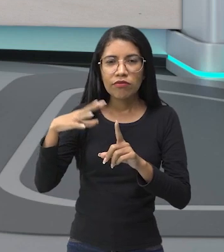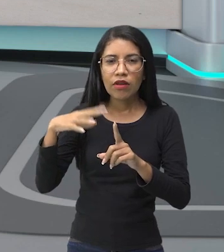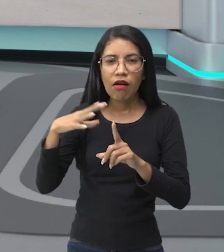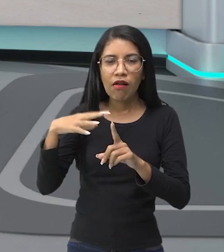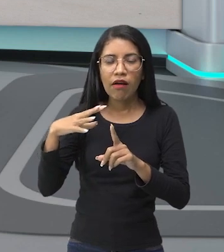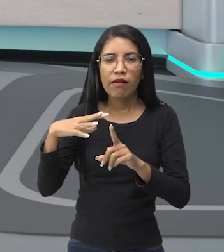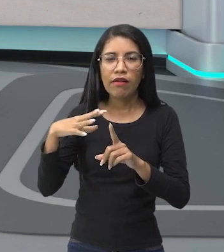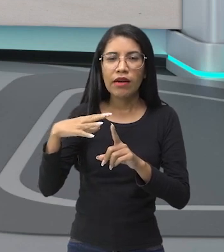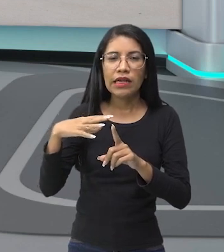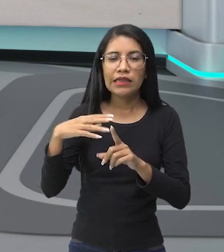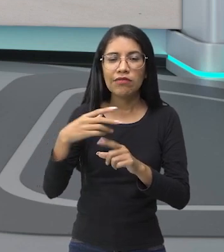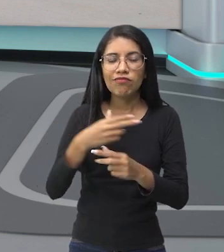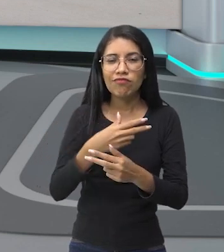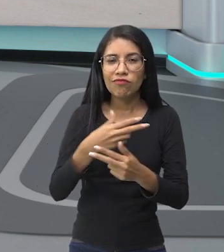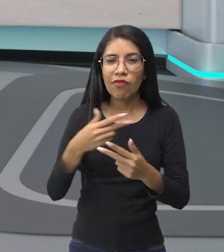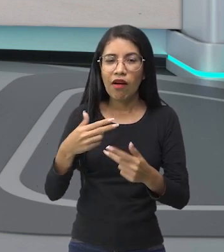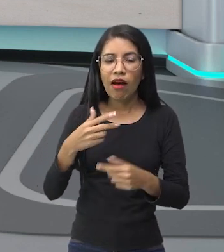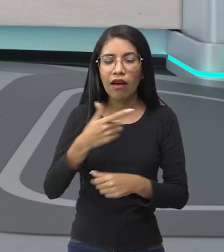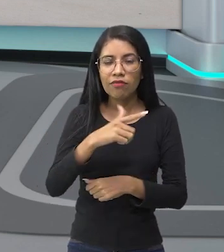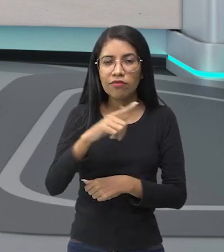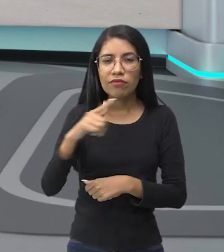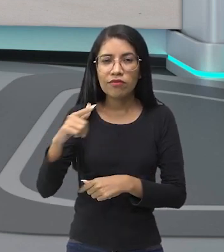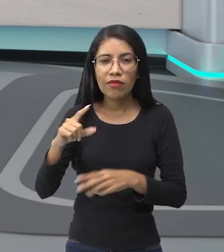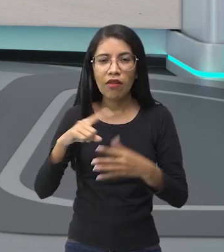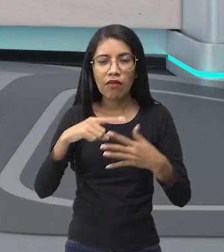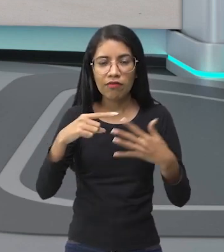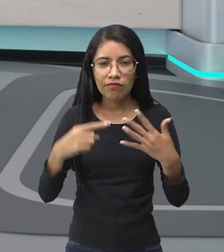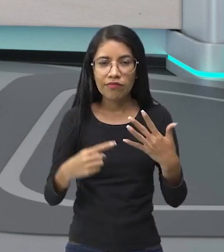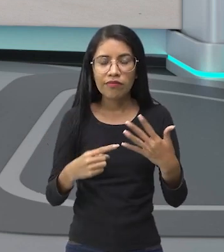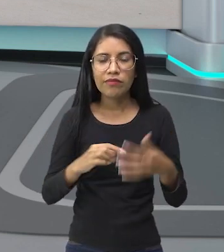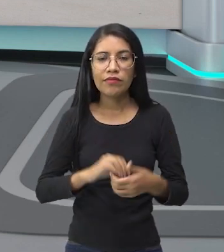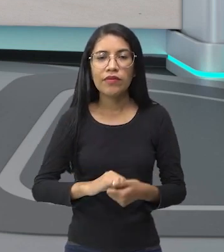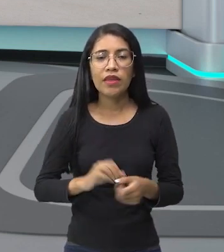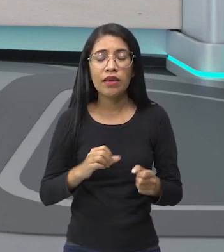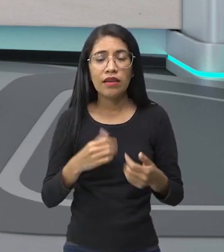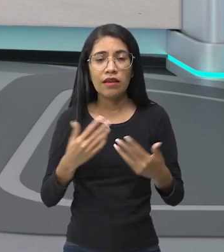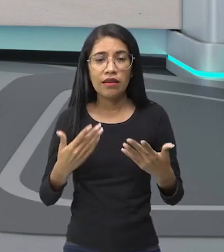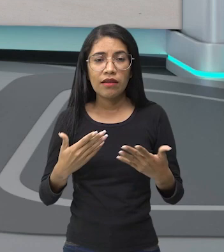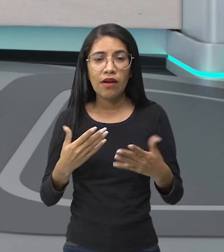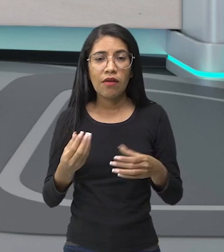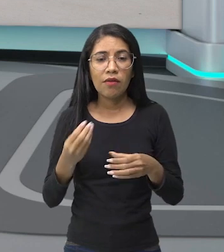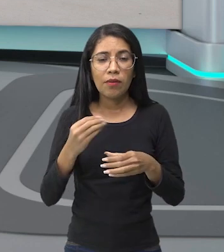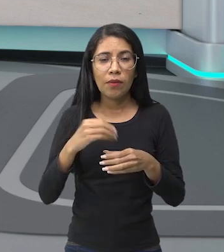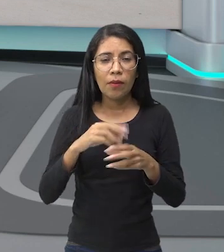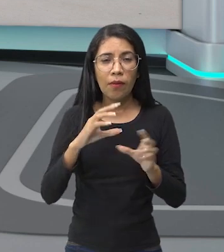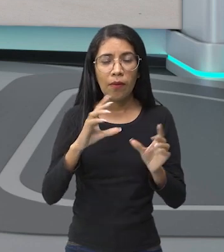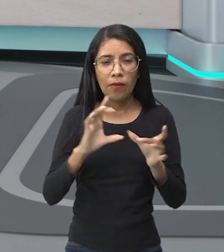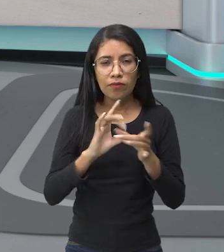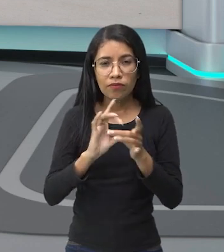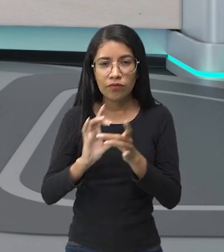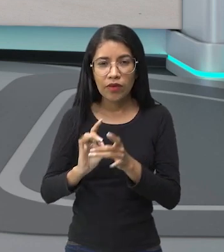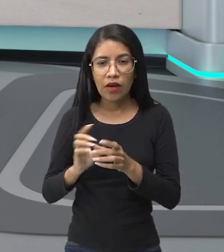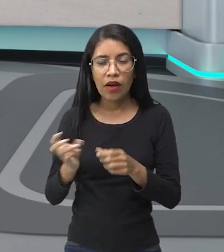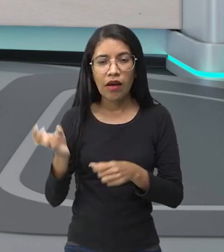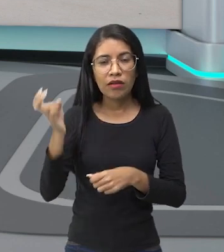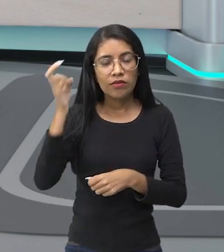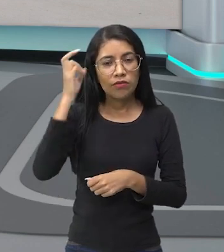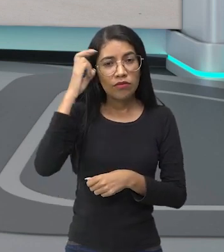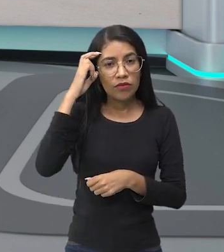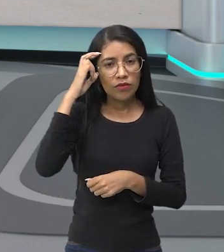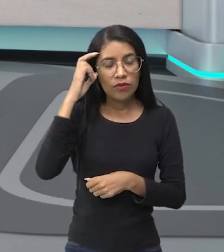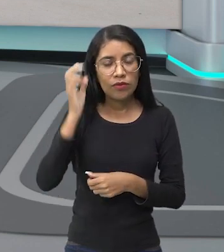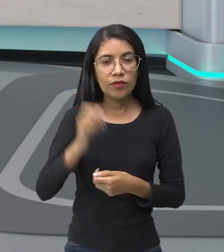essa inspiração em outros elementos, tá? Então, dentro disso nós falamos do que? Da nossa